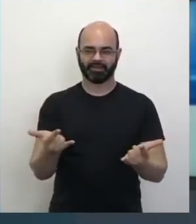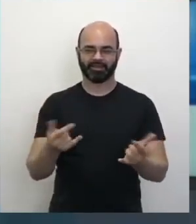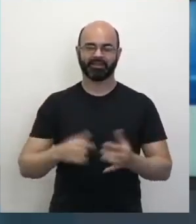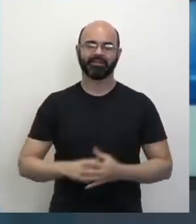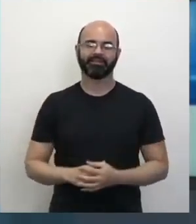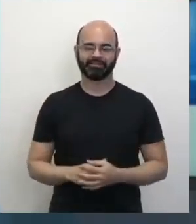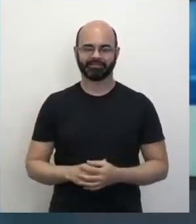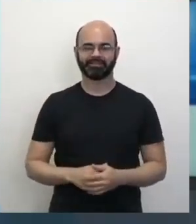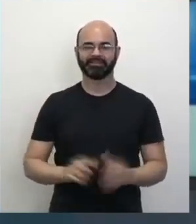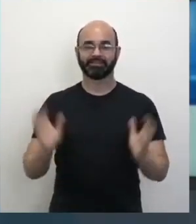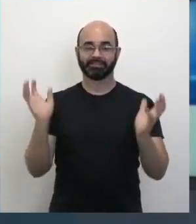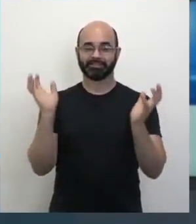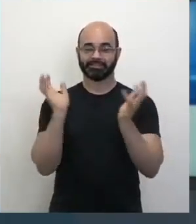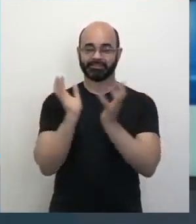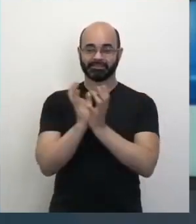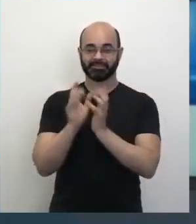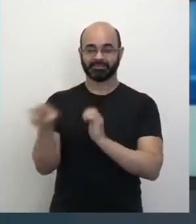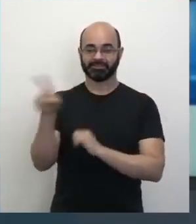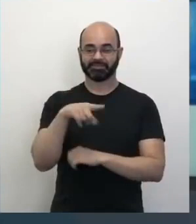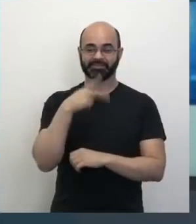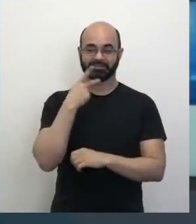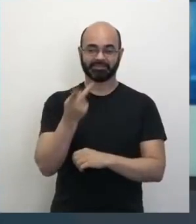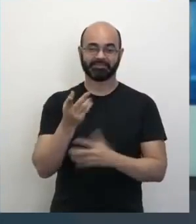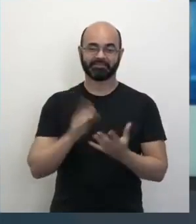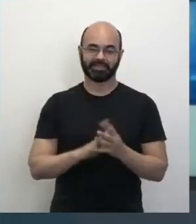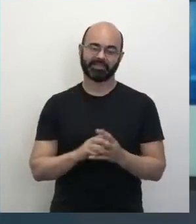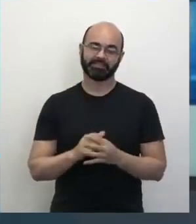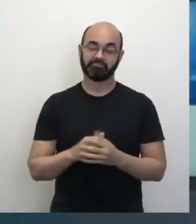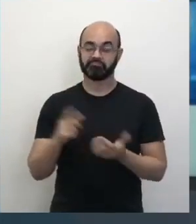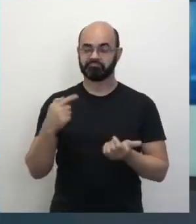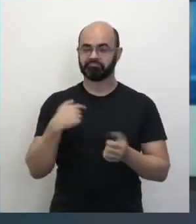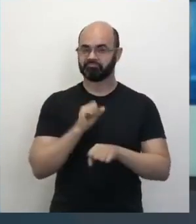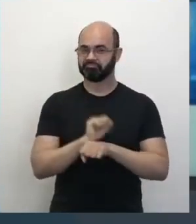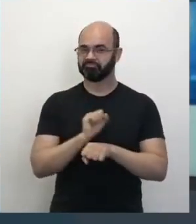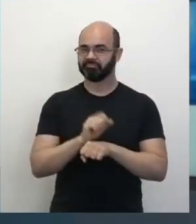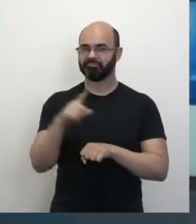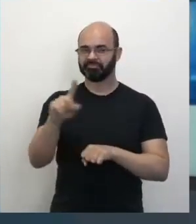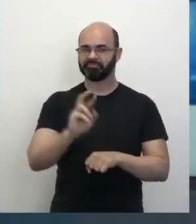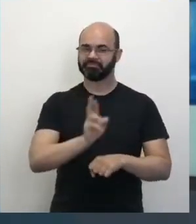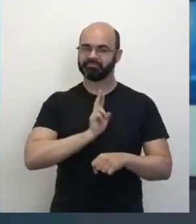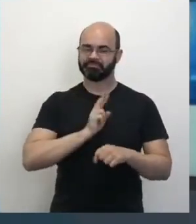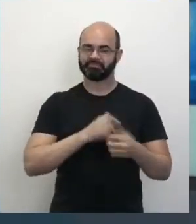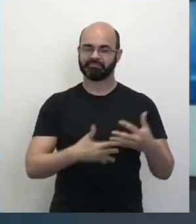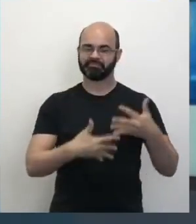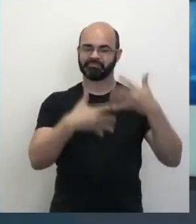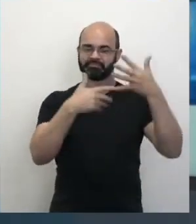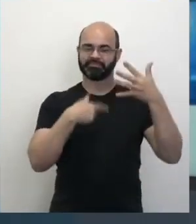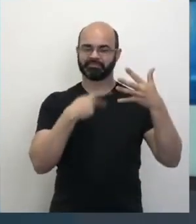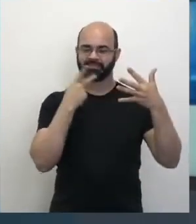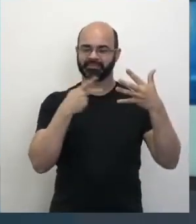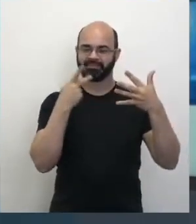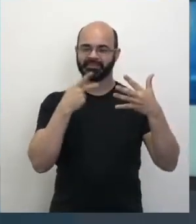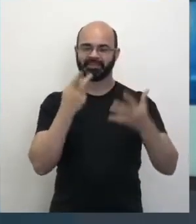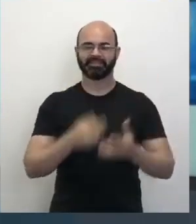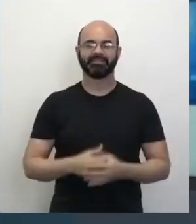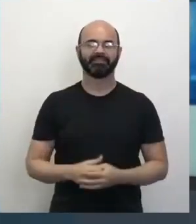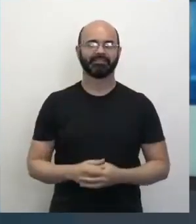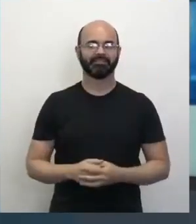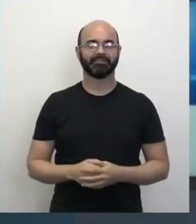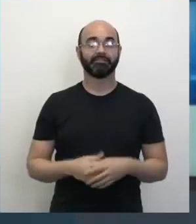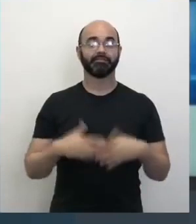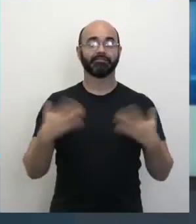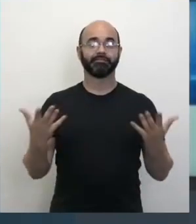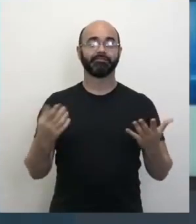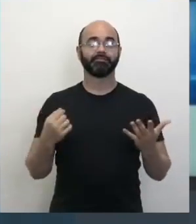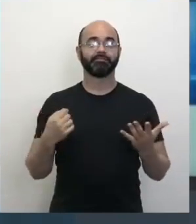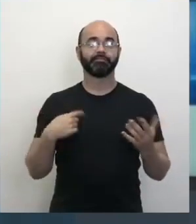personagens aí, os super-heróis que vocês comentaram. Então, aguardo mais, conforme for subindo aqui as respostas, vou falar com vocês sobre isso. Já como eu mencionei para